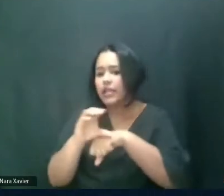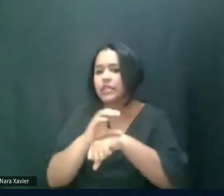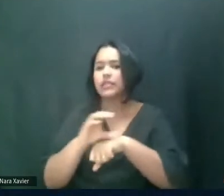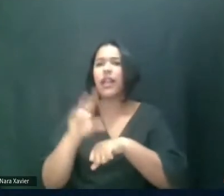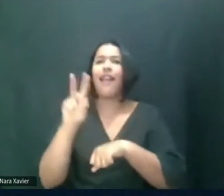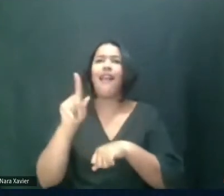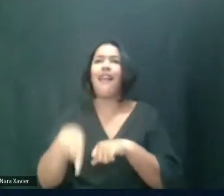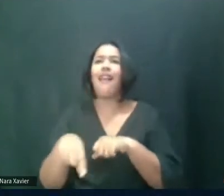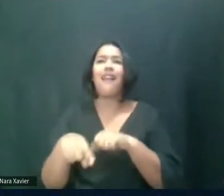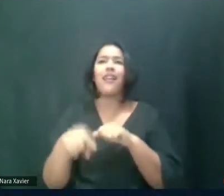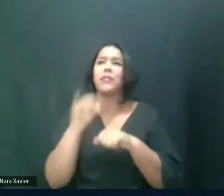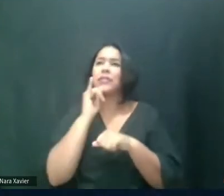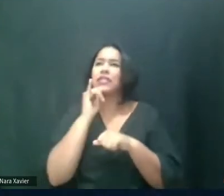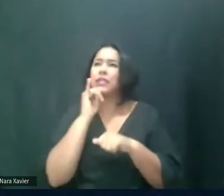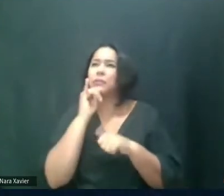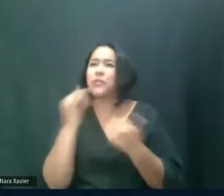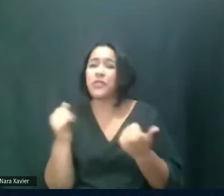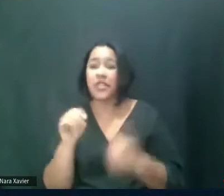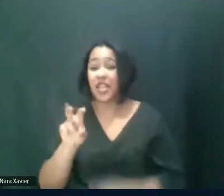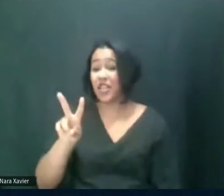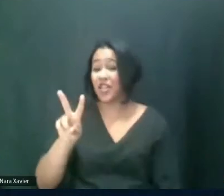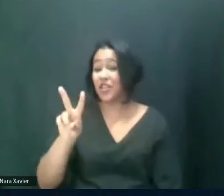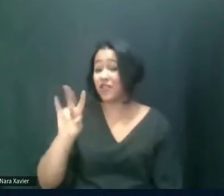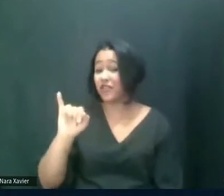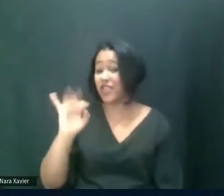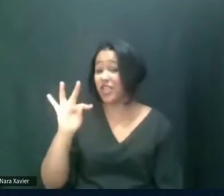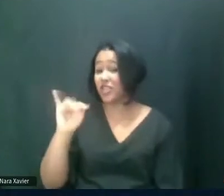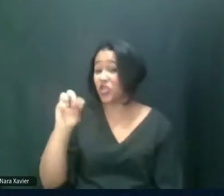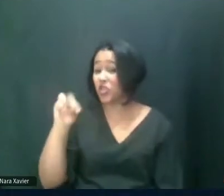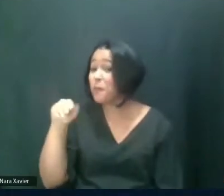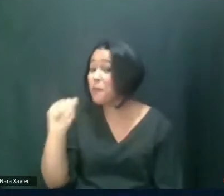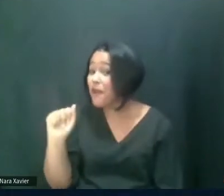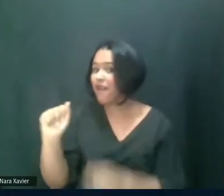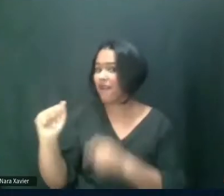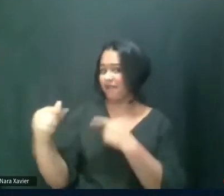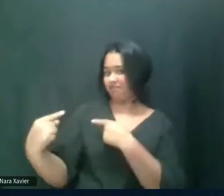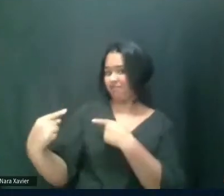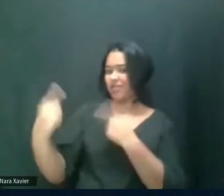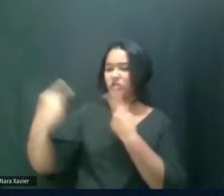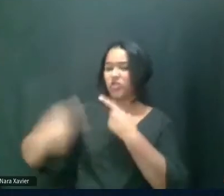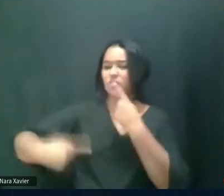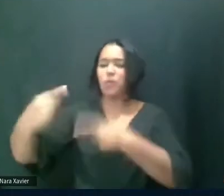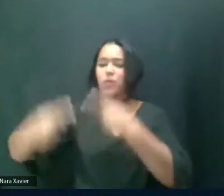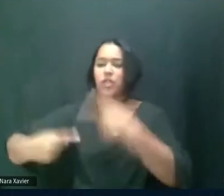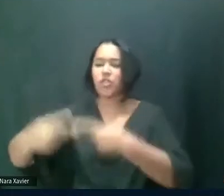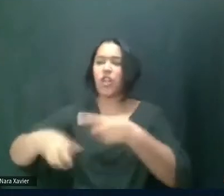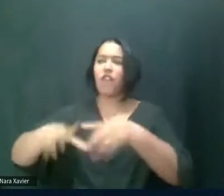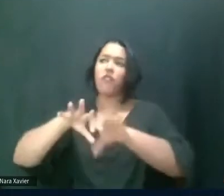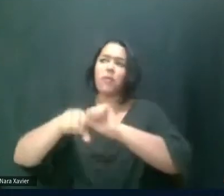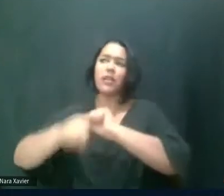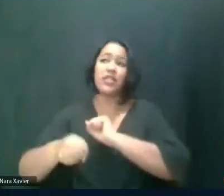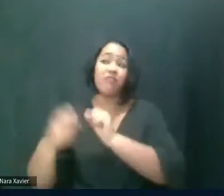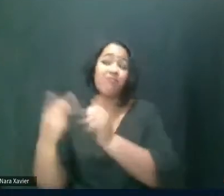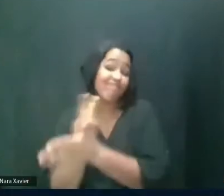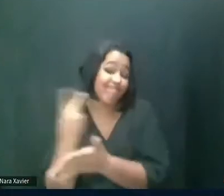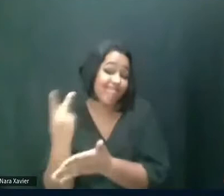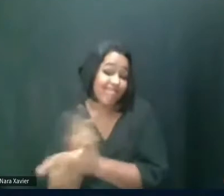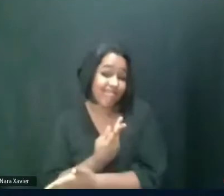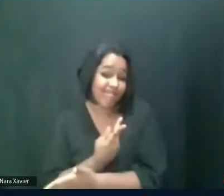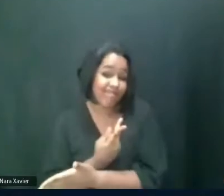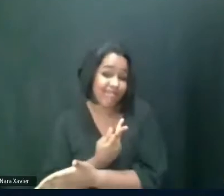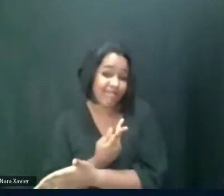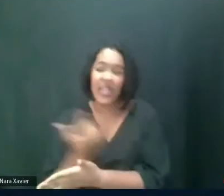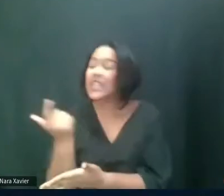vítima, te provocando, de uma política de formação inadequada, insuficiente